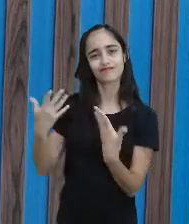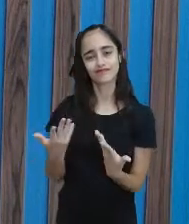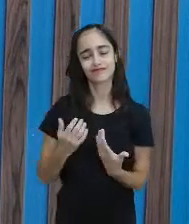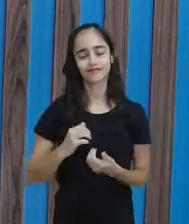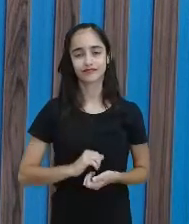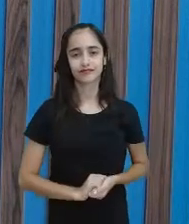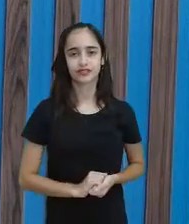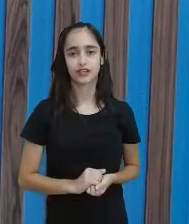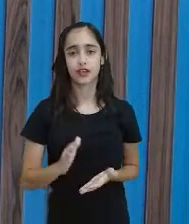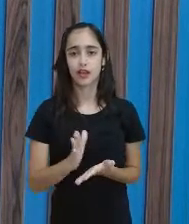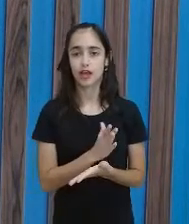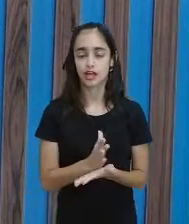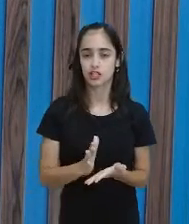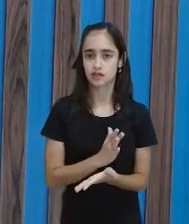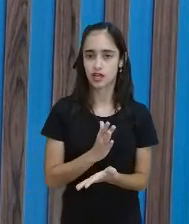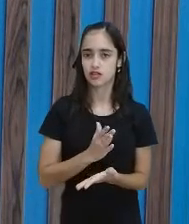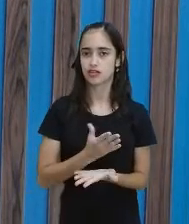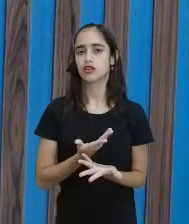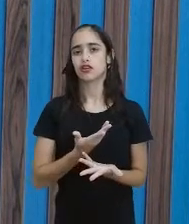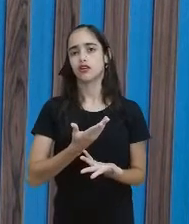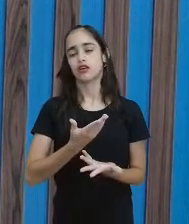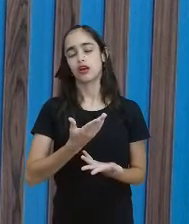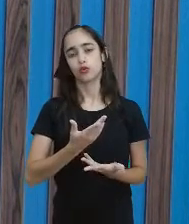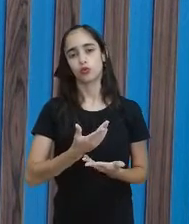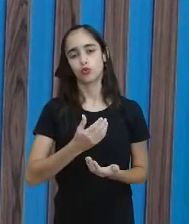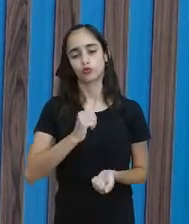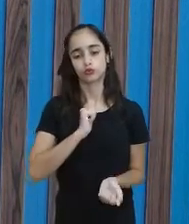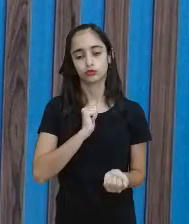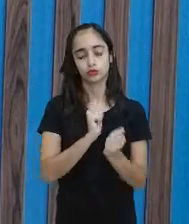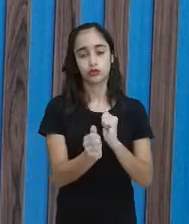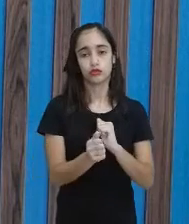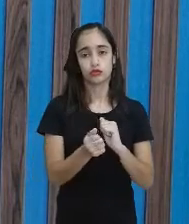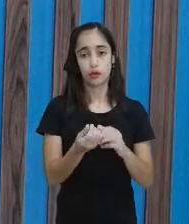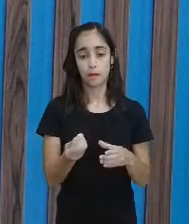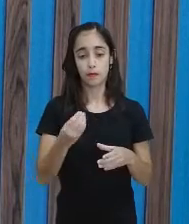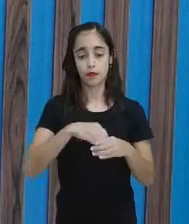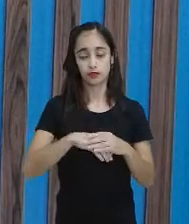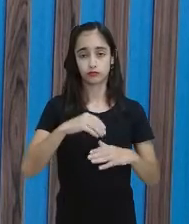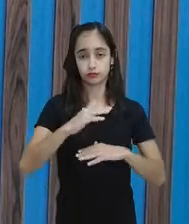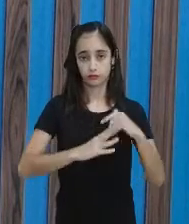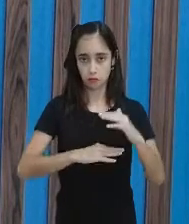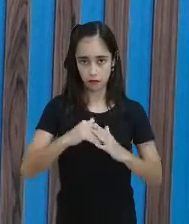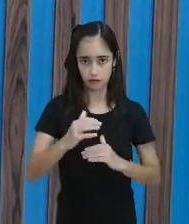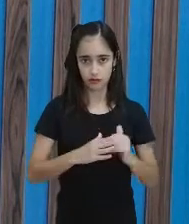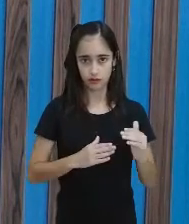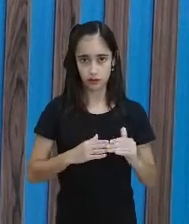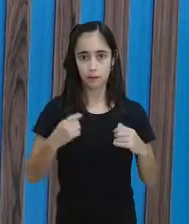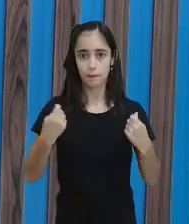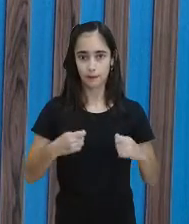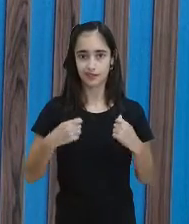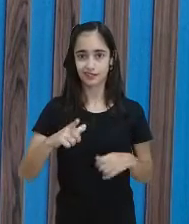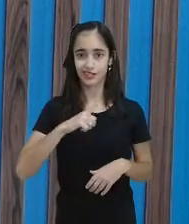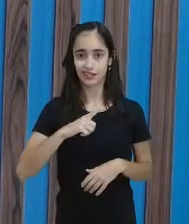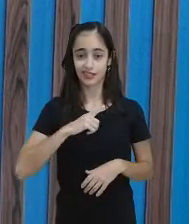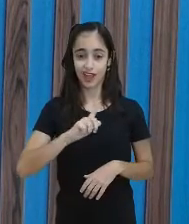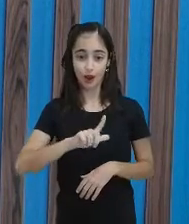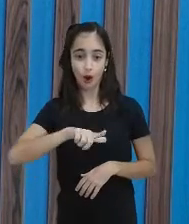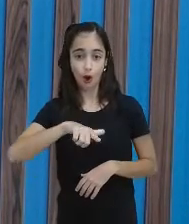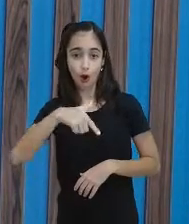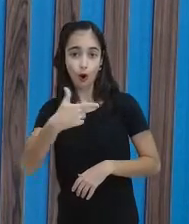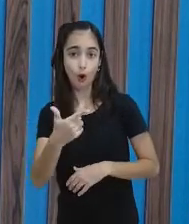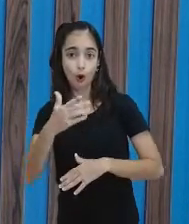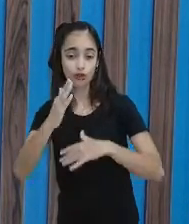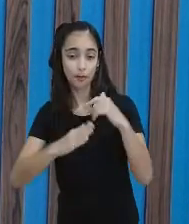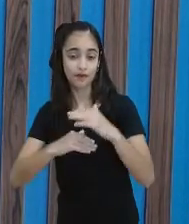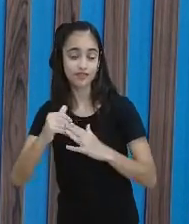atletas daqui do Brasil, né, eles precisam ter uma outra profissão além de treinar. Então, imagine você ter